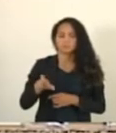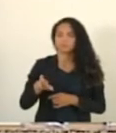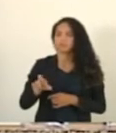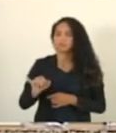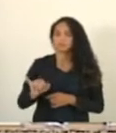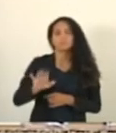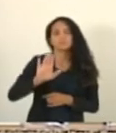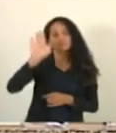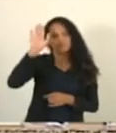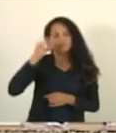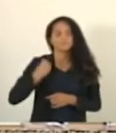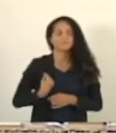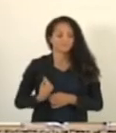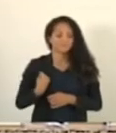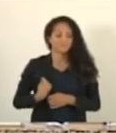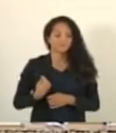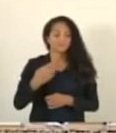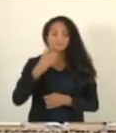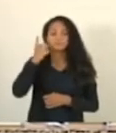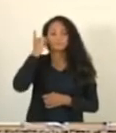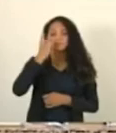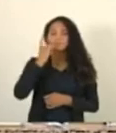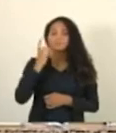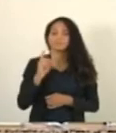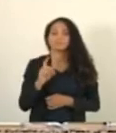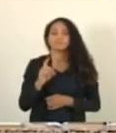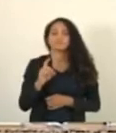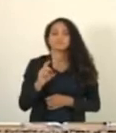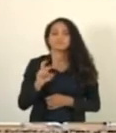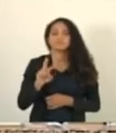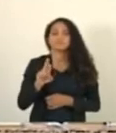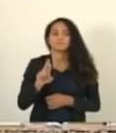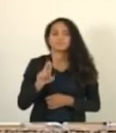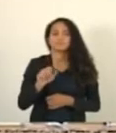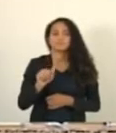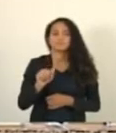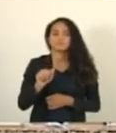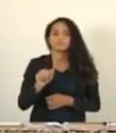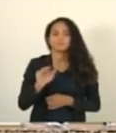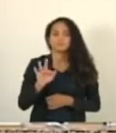Presente. Presente. Deputado Rafael Favato.